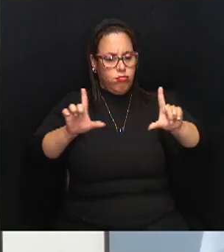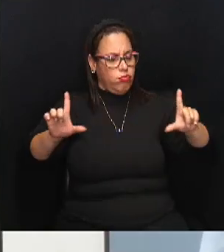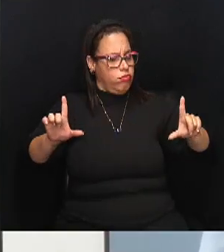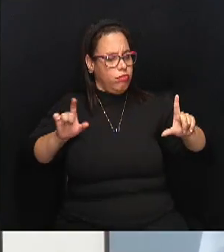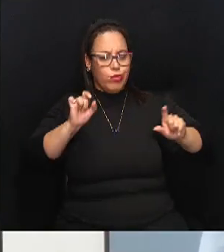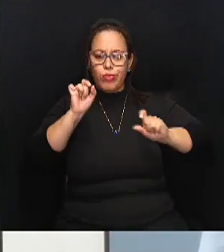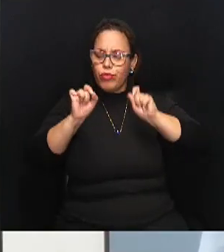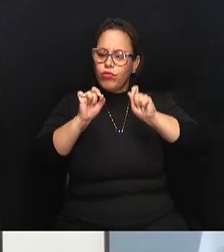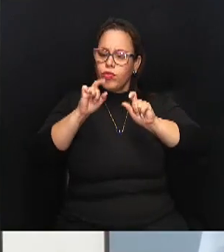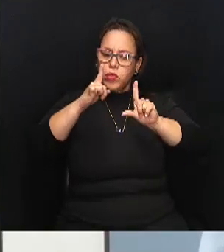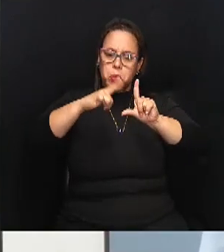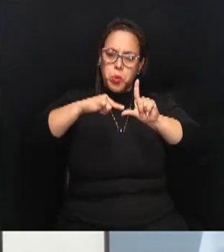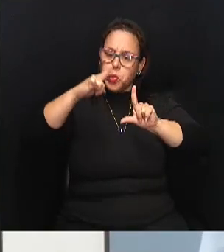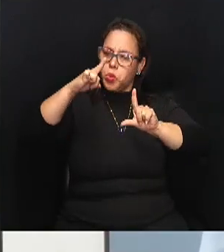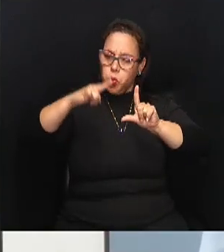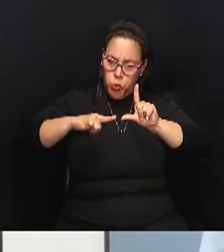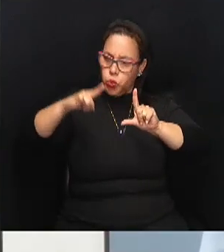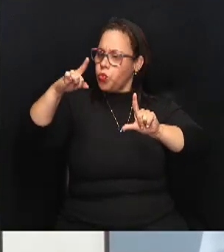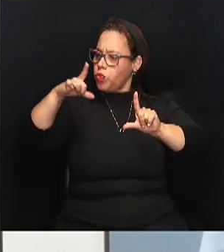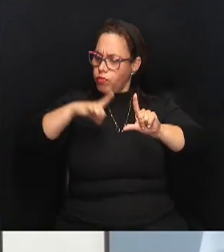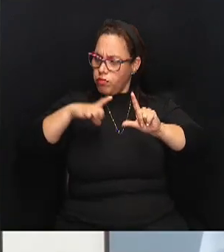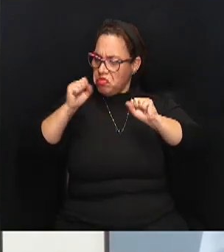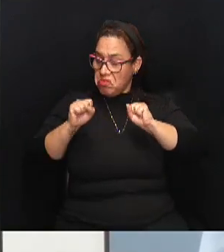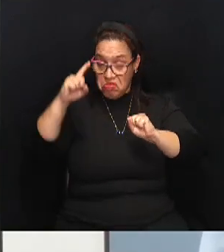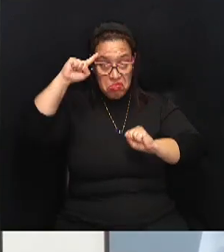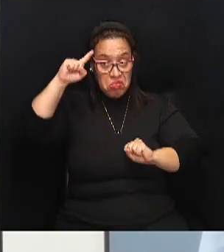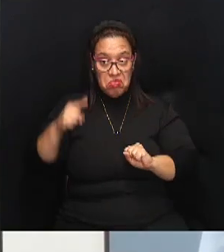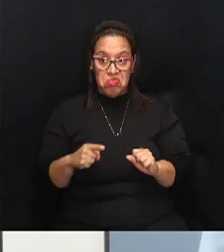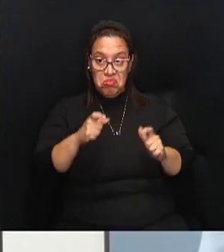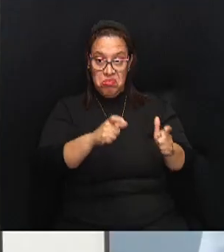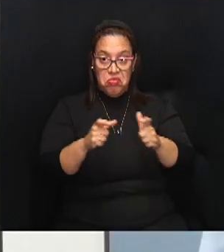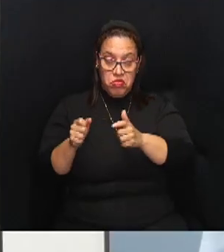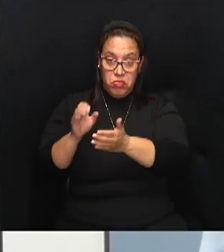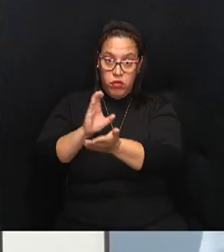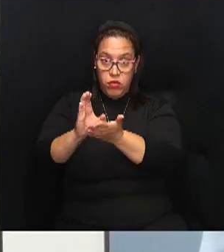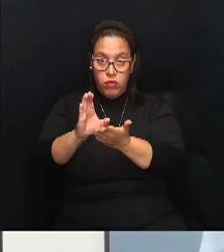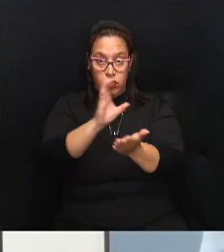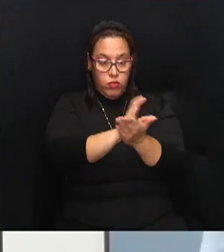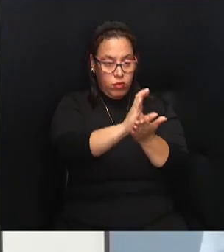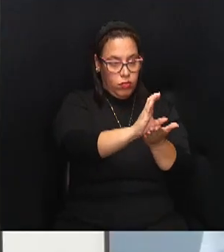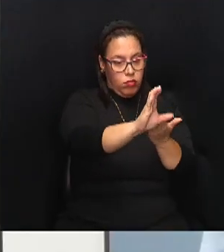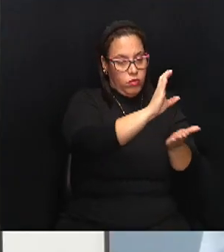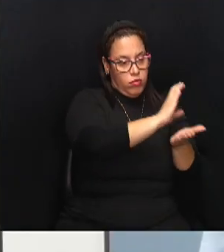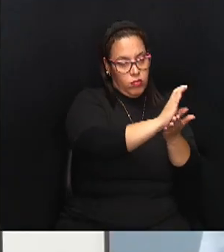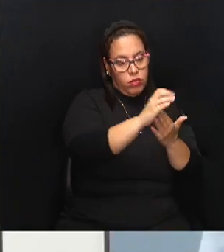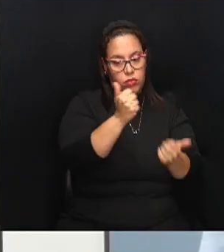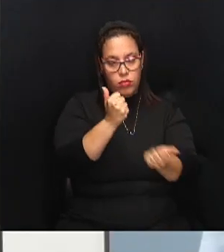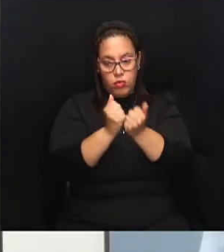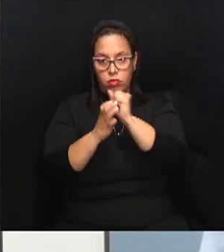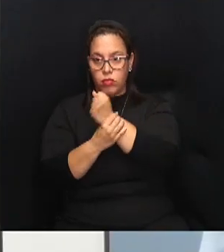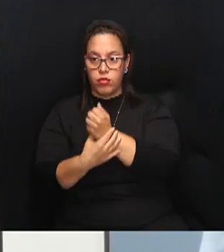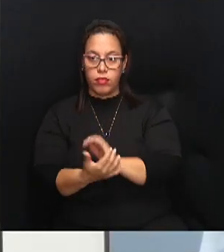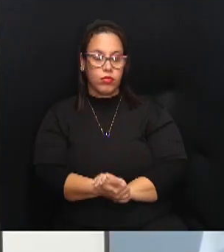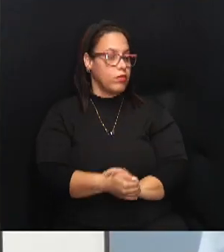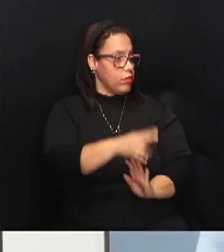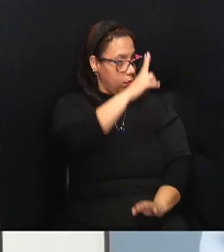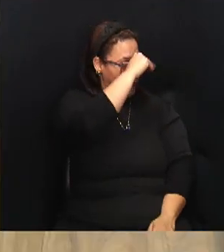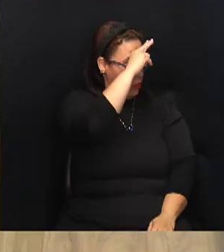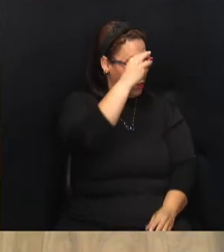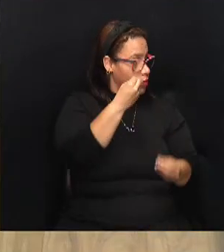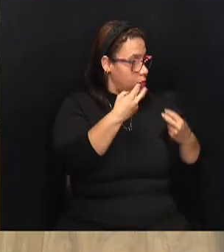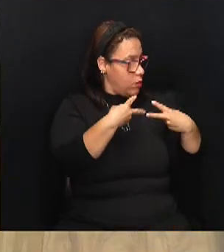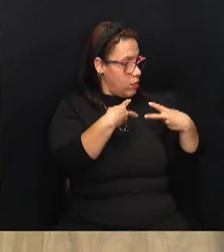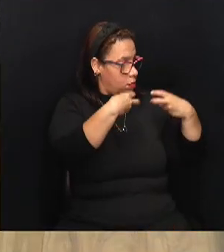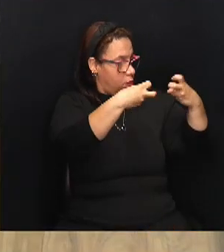que o município tenha, ele possa decidir aonde investir mais apoio à segurança. Nick, como que enxerga